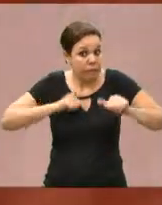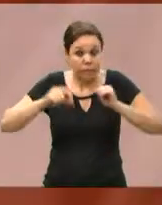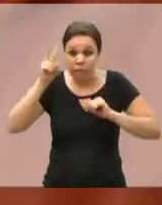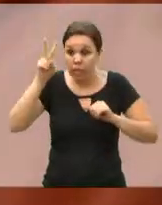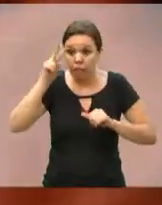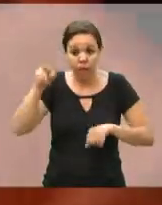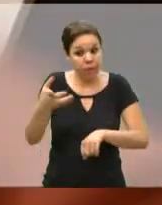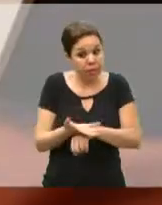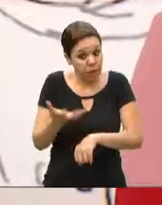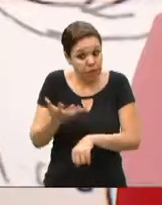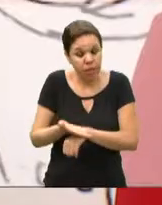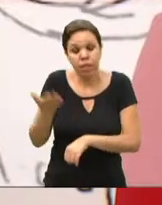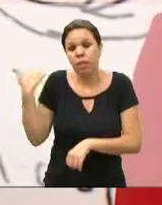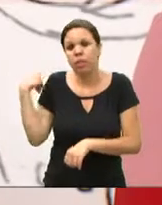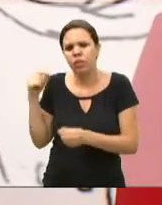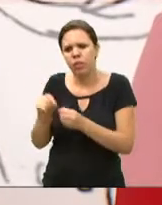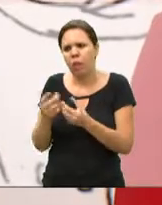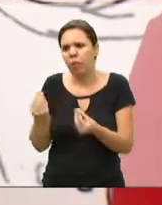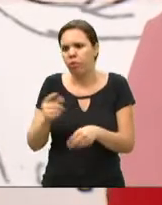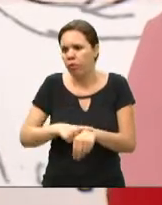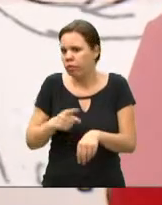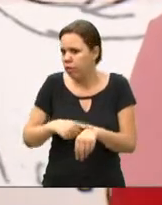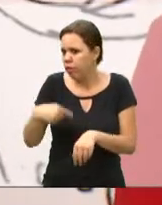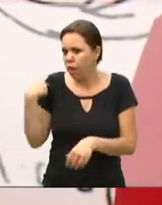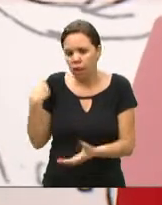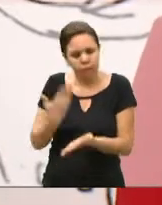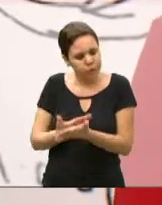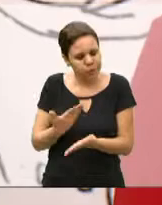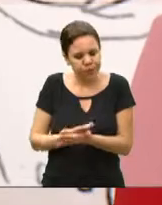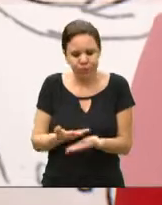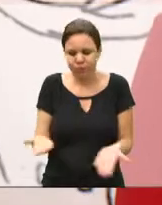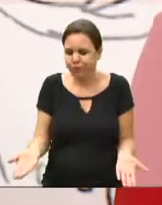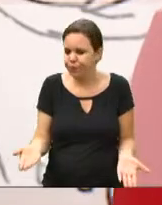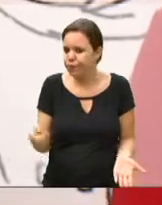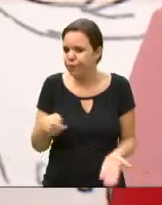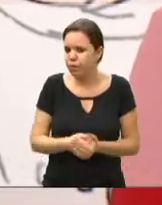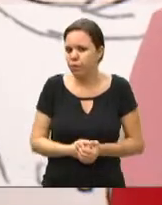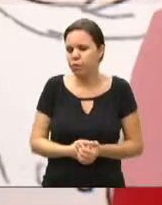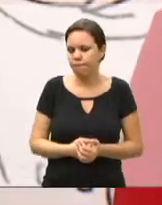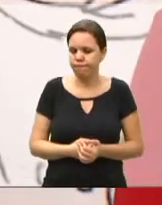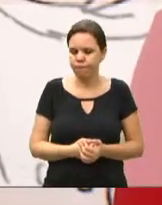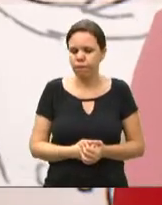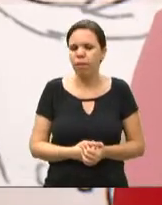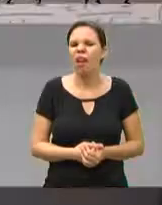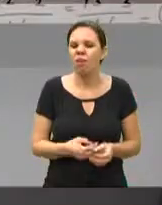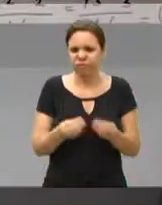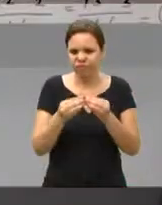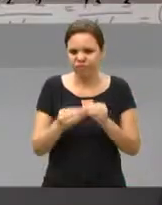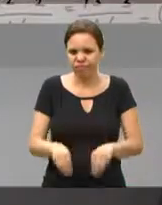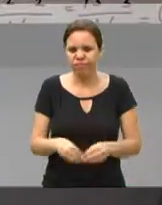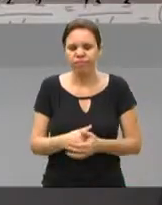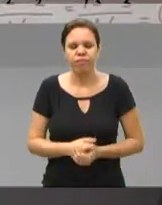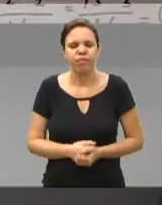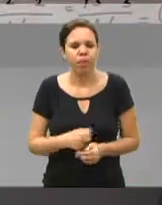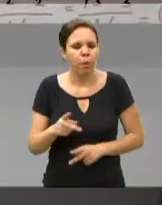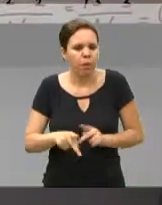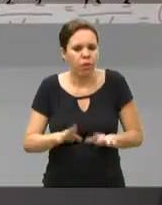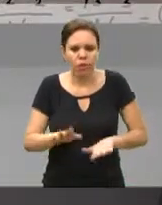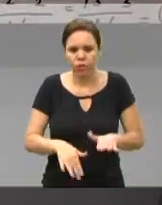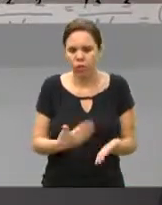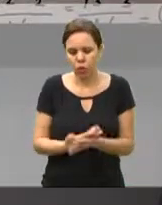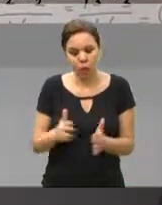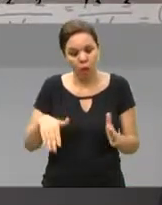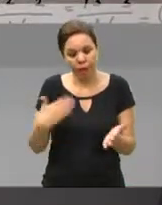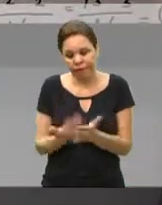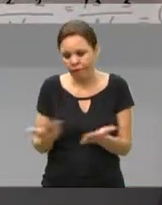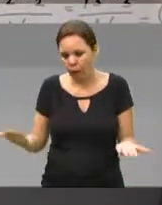lembrar daquela matéria que já faz muito tempo que ele não pegou pra estudar. Então, assim, é prejudicial. A pessoa que não estudou até agora... Porque aí sim vai